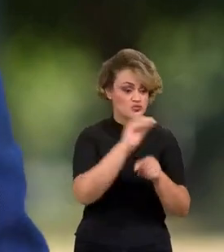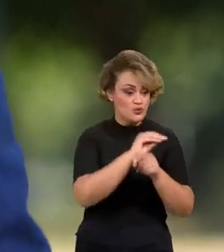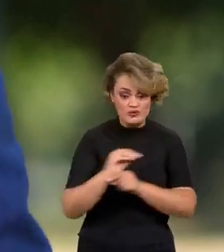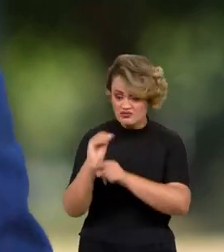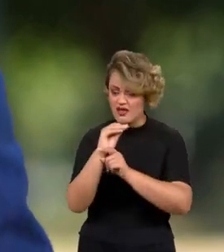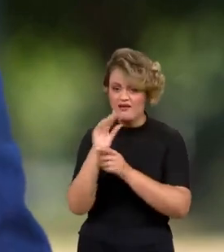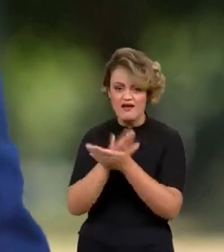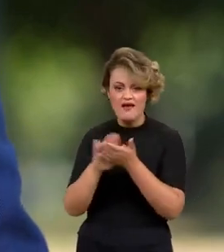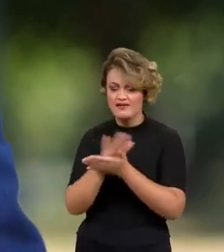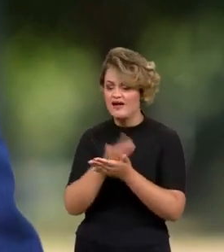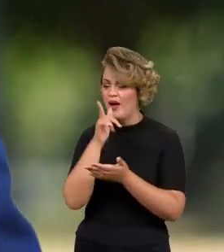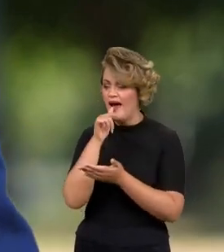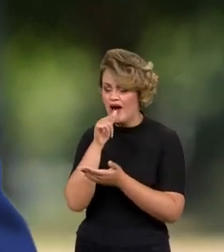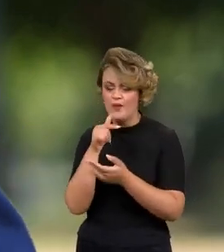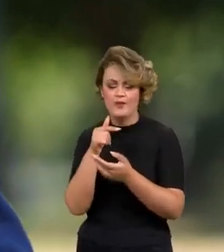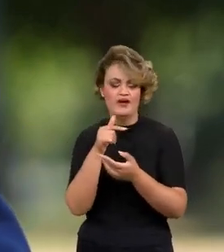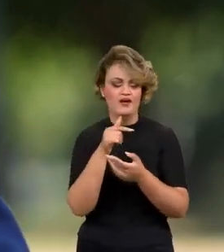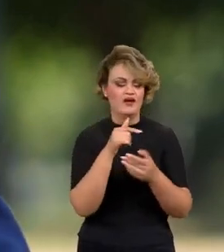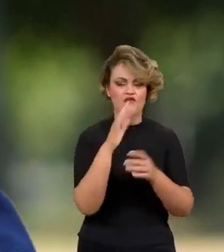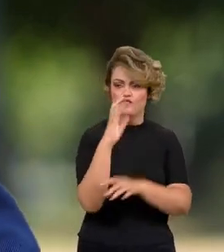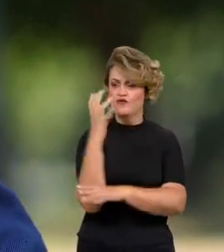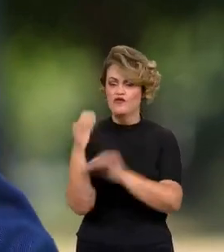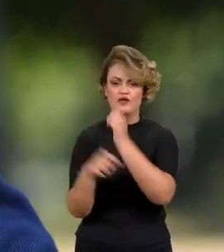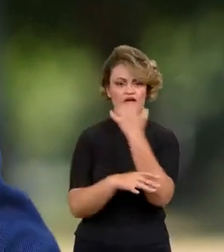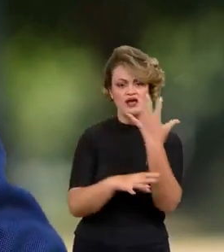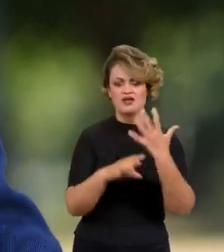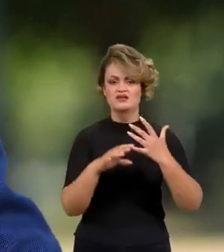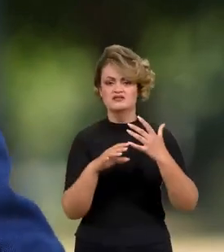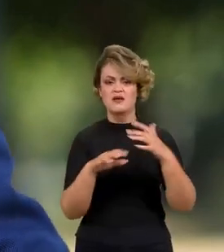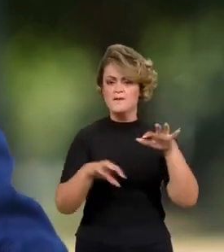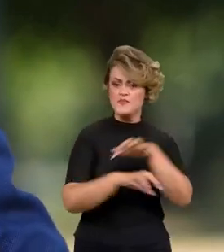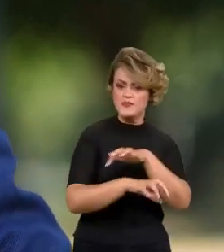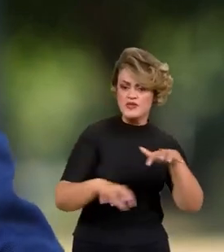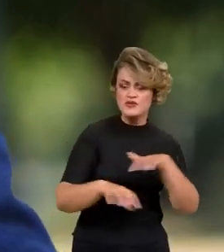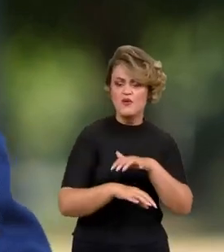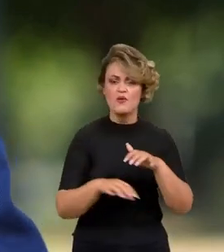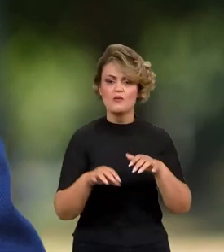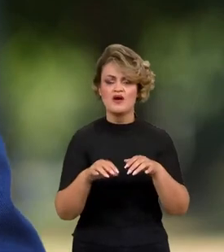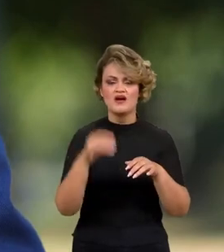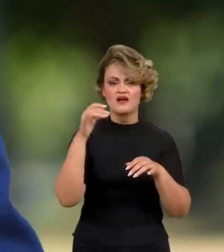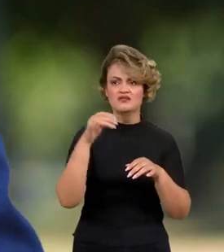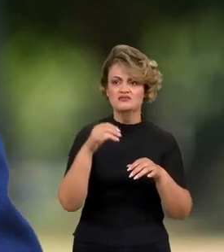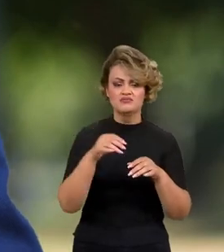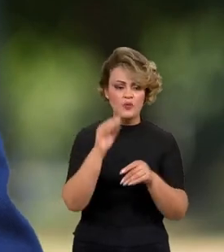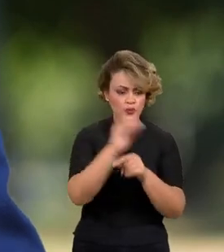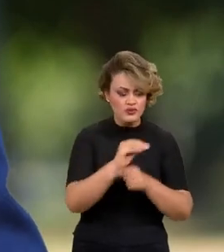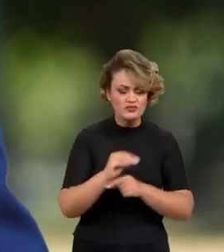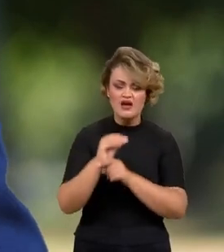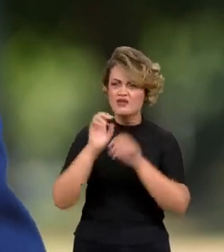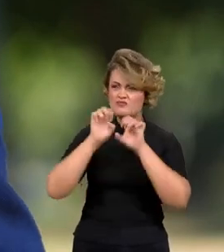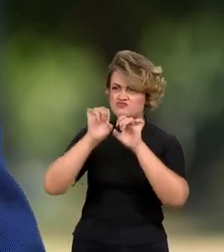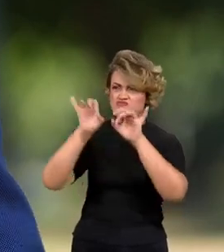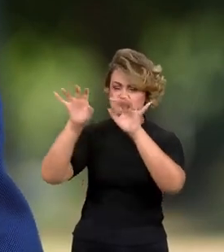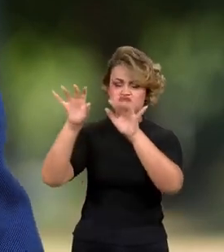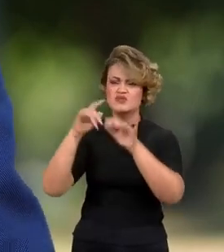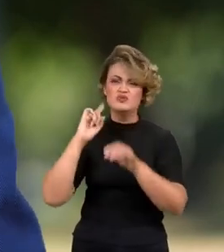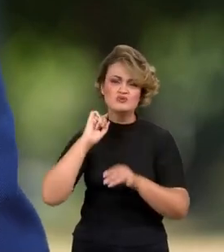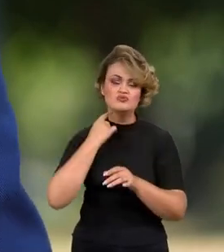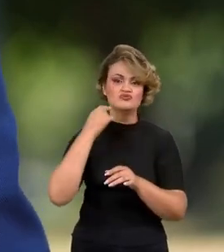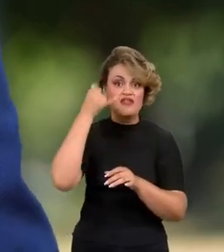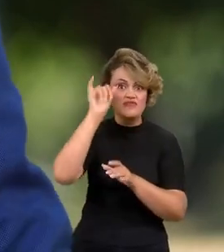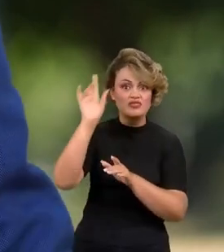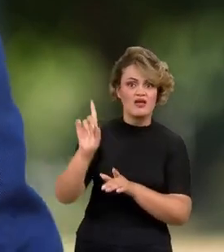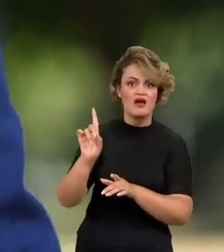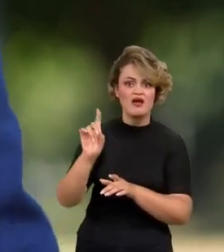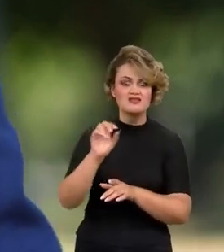água se a gente não cuidar da nossa Floresta tem gente não cuidar de evitar a emissão de gases efeito estufas a gente não cuidar sabe das coisas